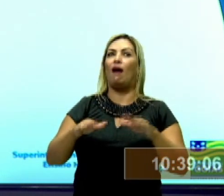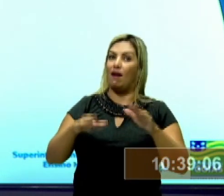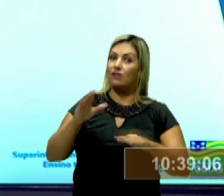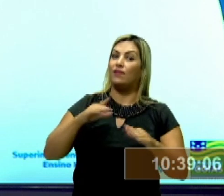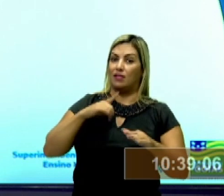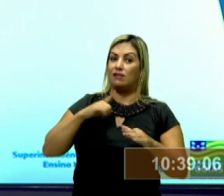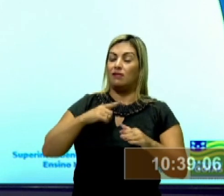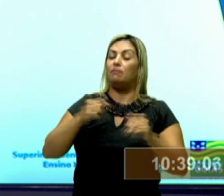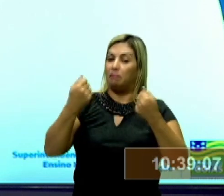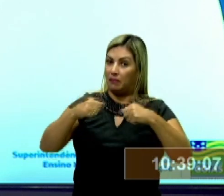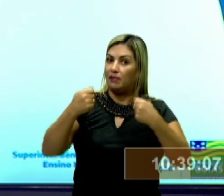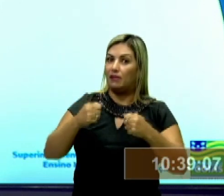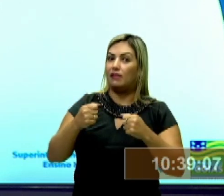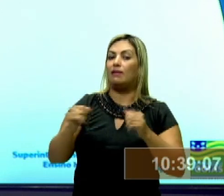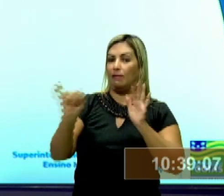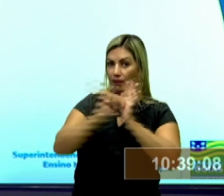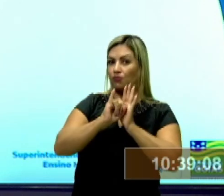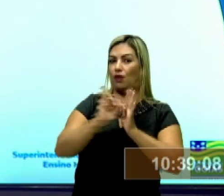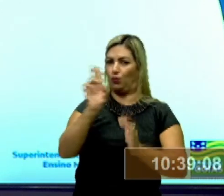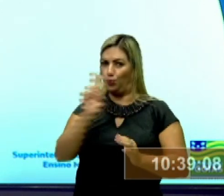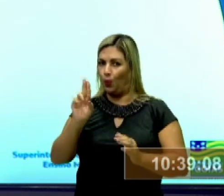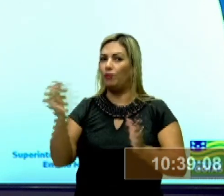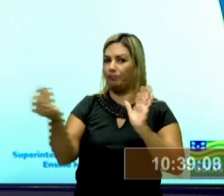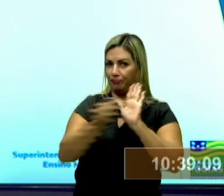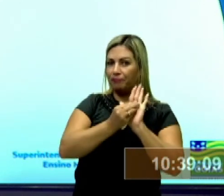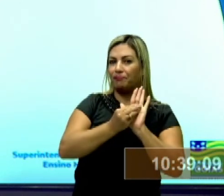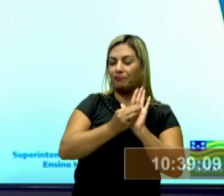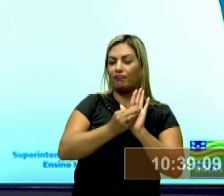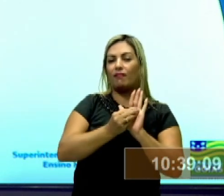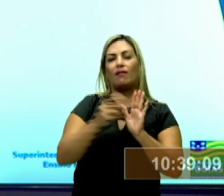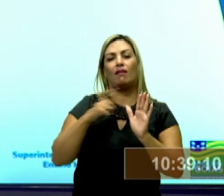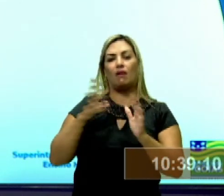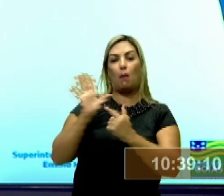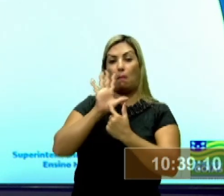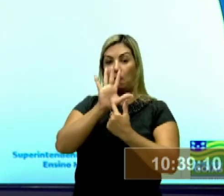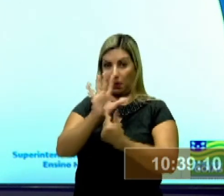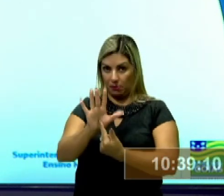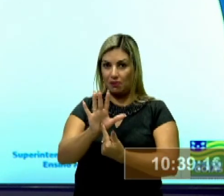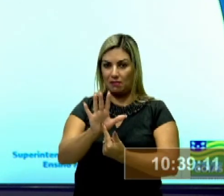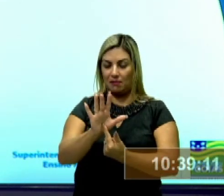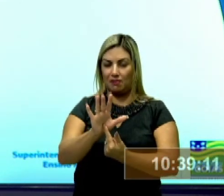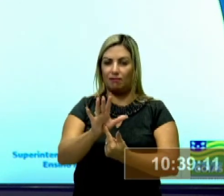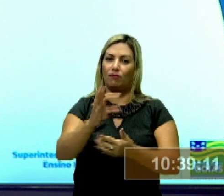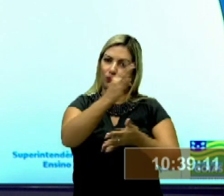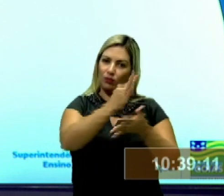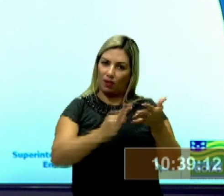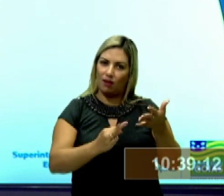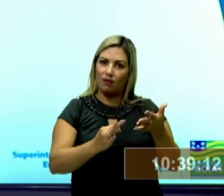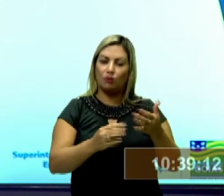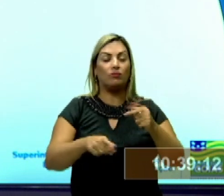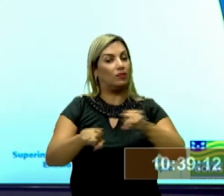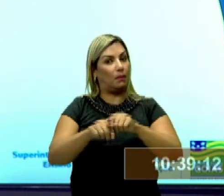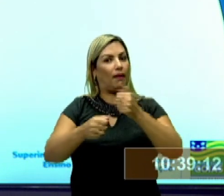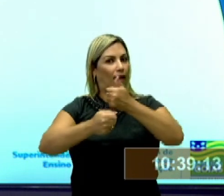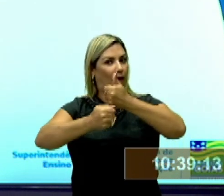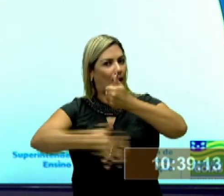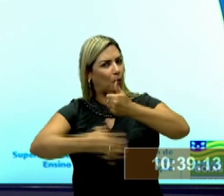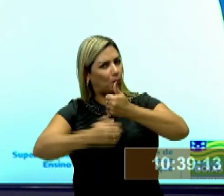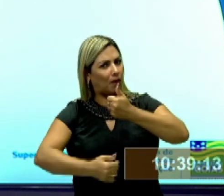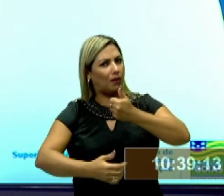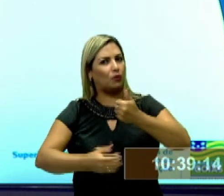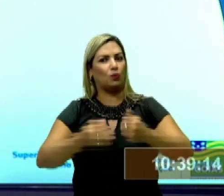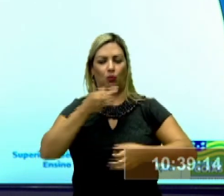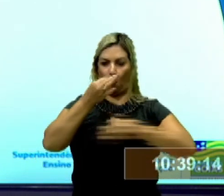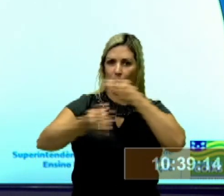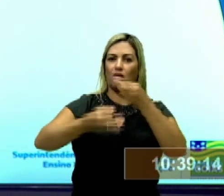que haja essa identificação. O texto é expositivo e ele é argumentativo. Ele expõe